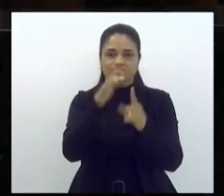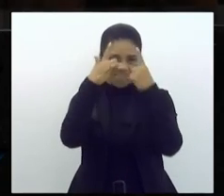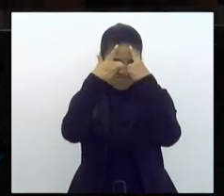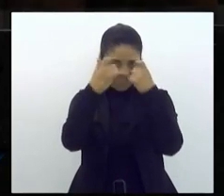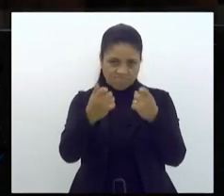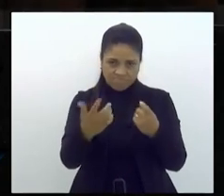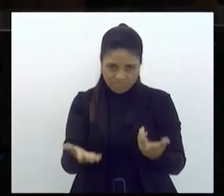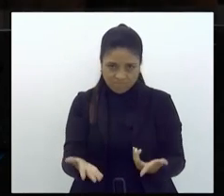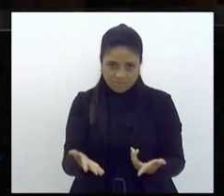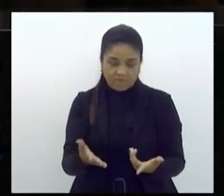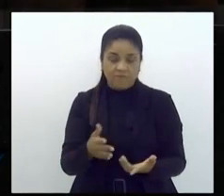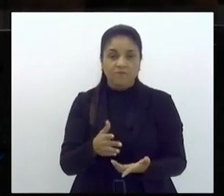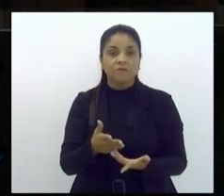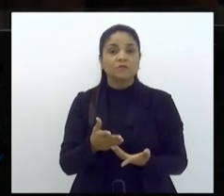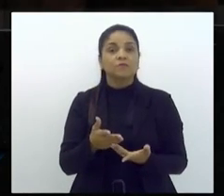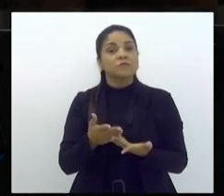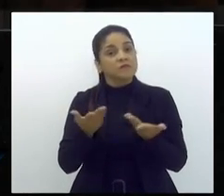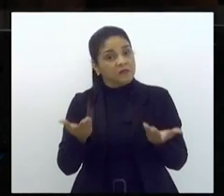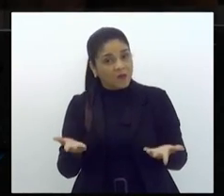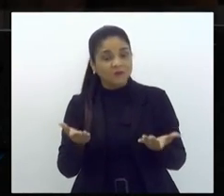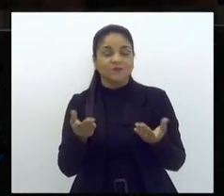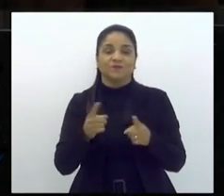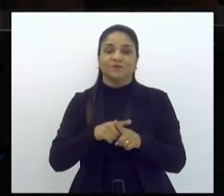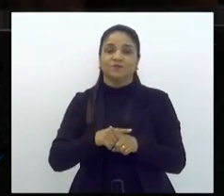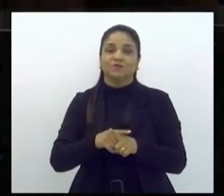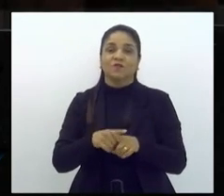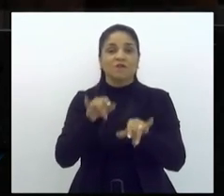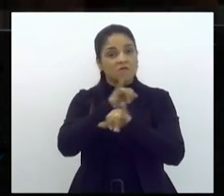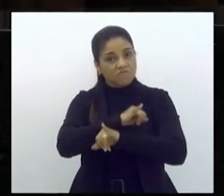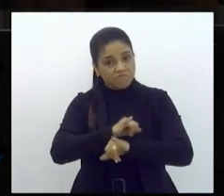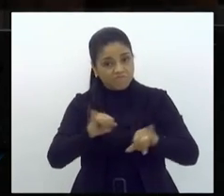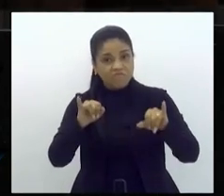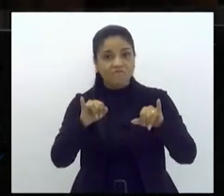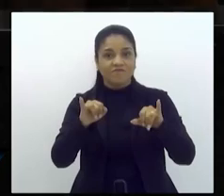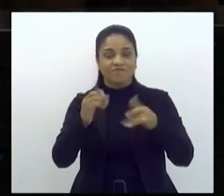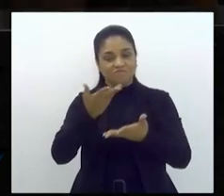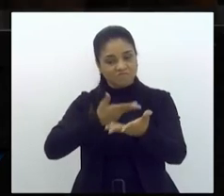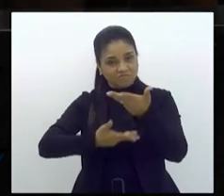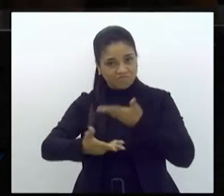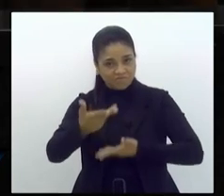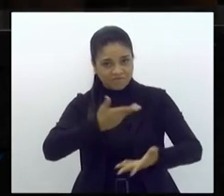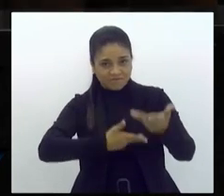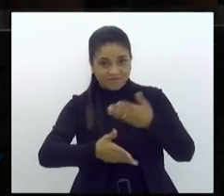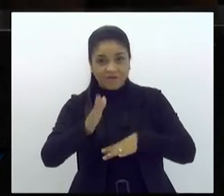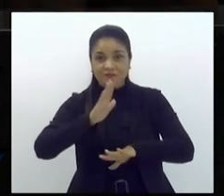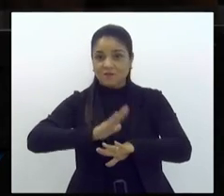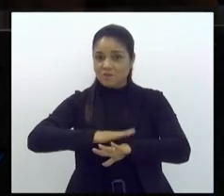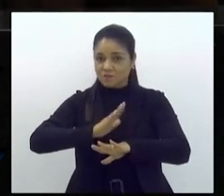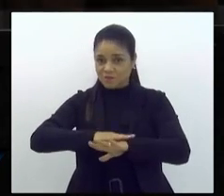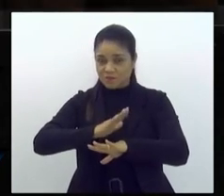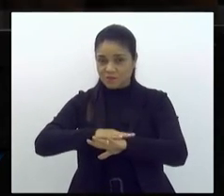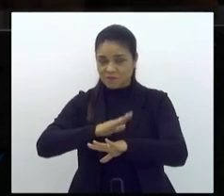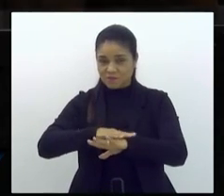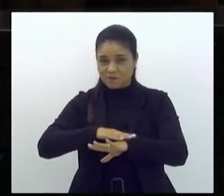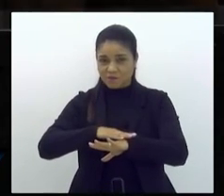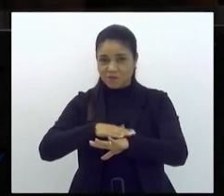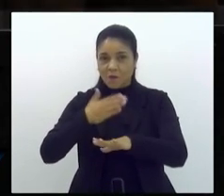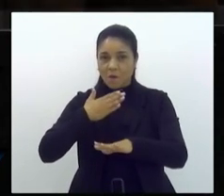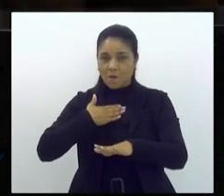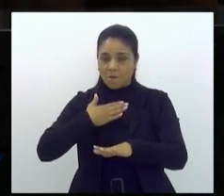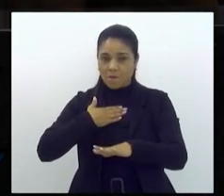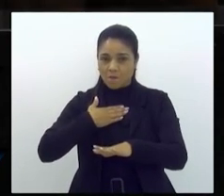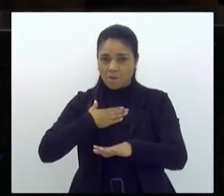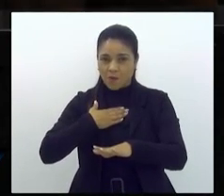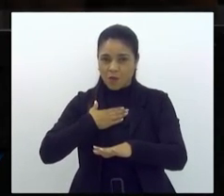e por falar nisso quero também partilhar com vocês que nesse momento o meu companheiro